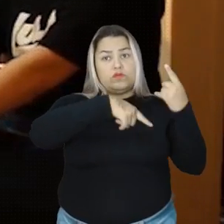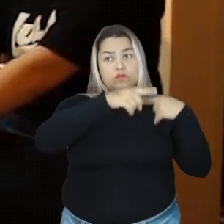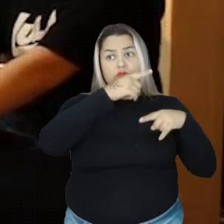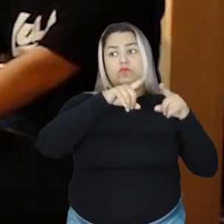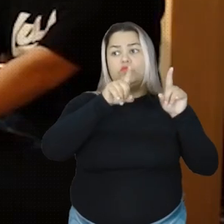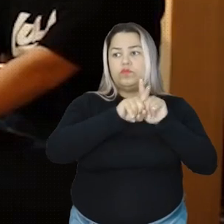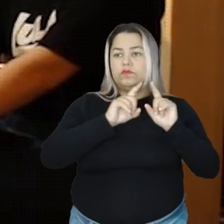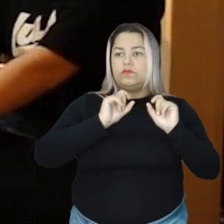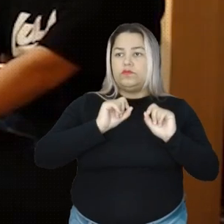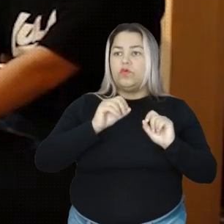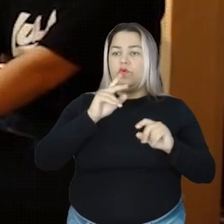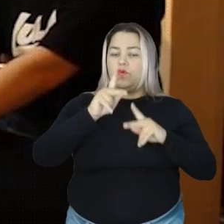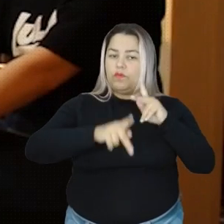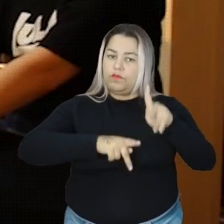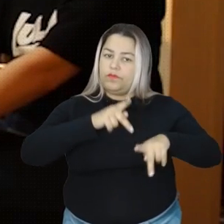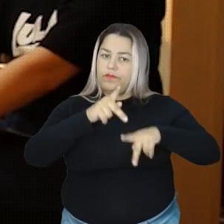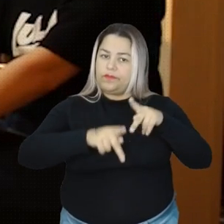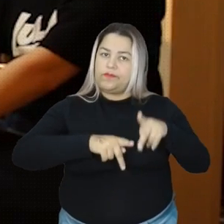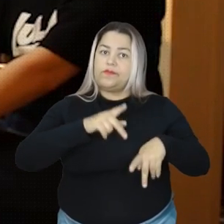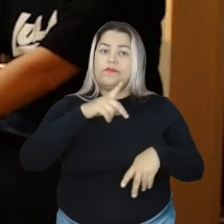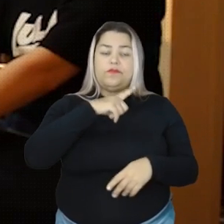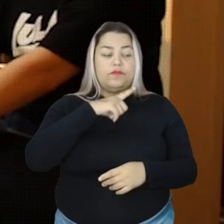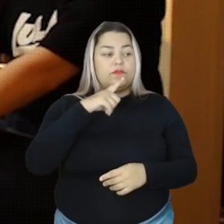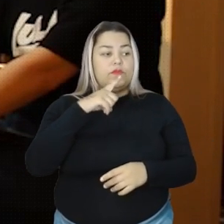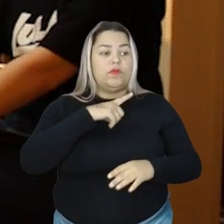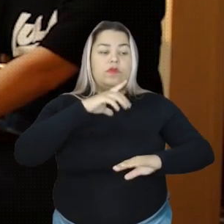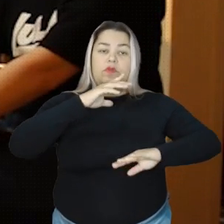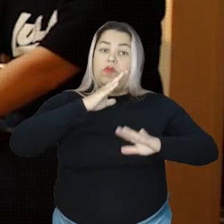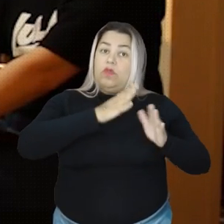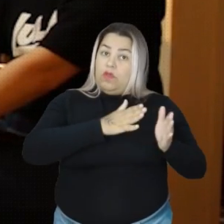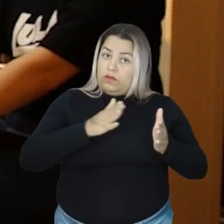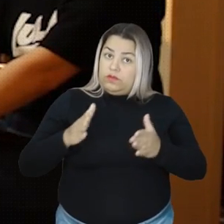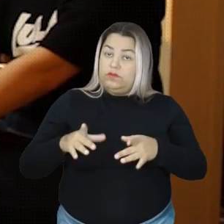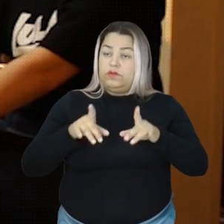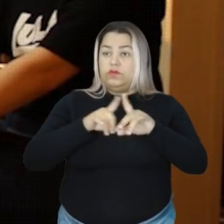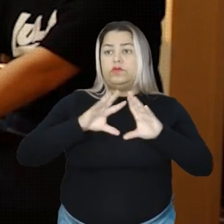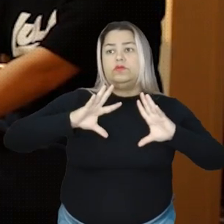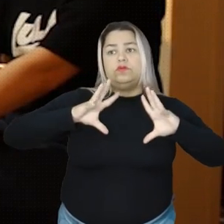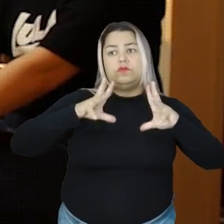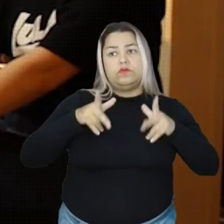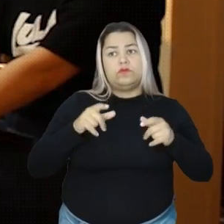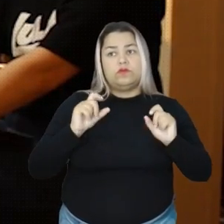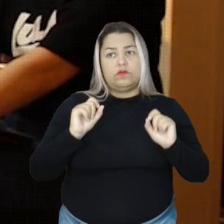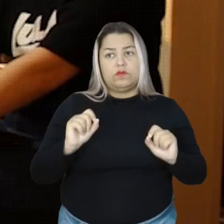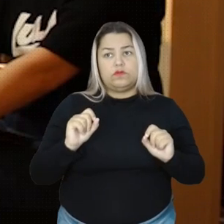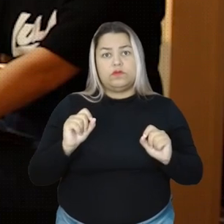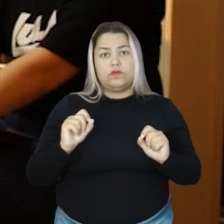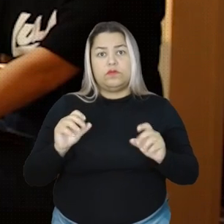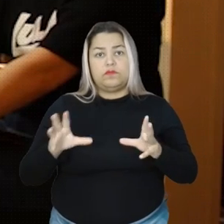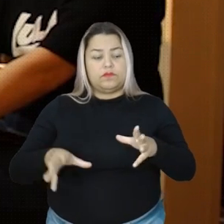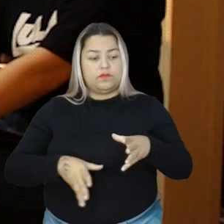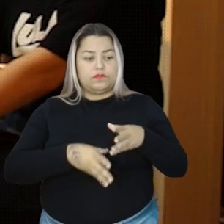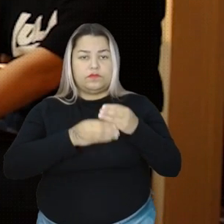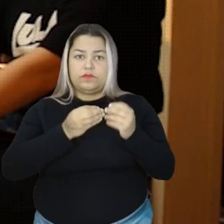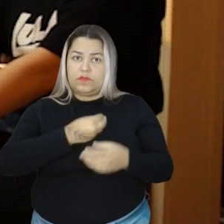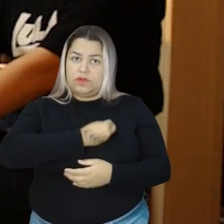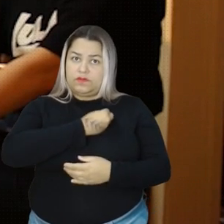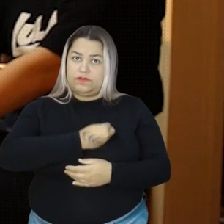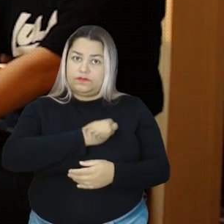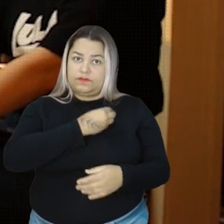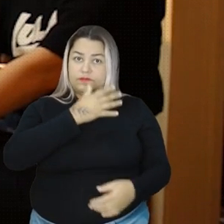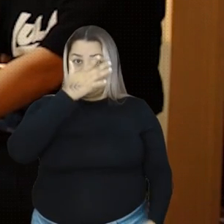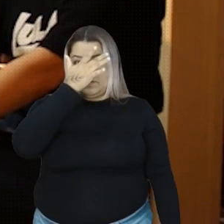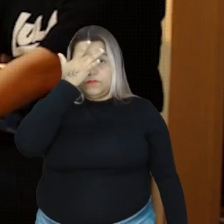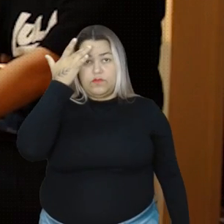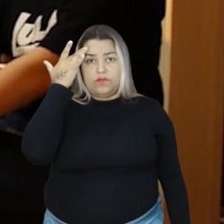povo é o sujeito, tem que ser o sujeito desse processo. Né. Tudo vai influir na vida das pessoas. Então tem